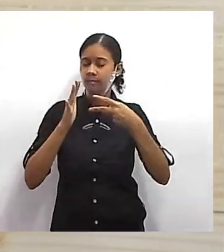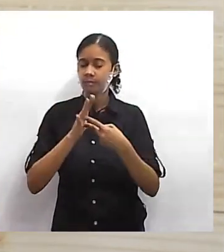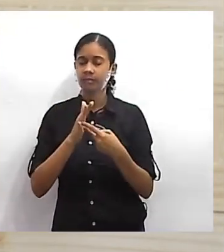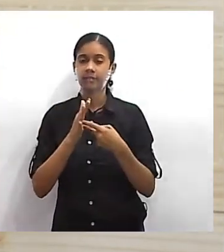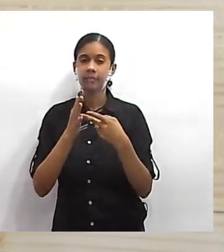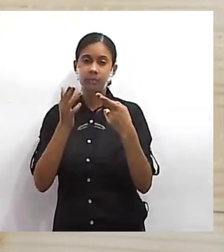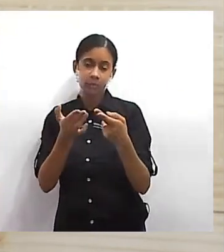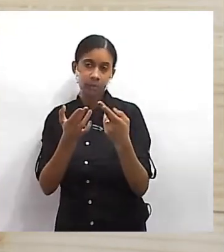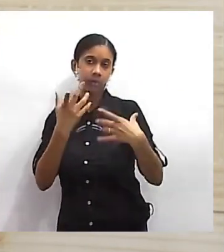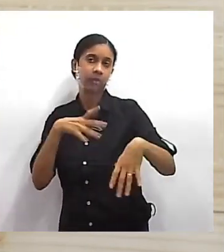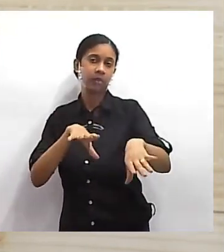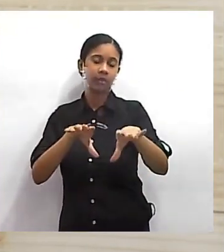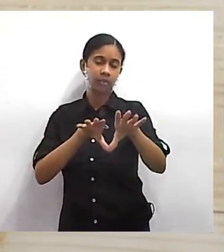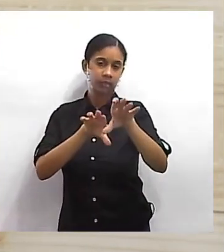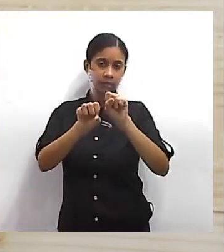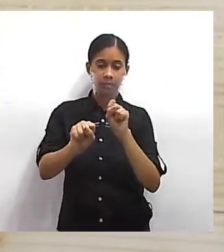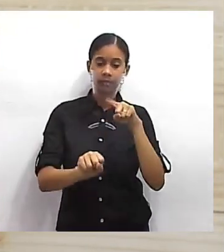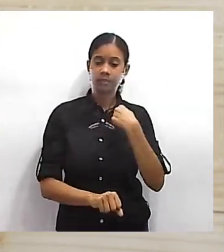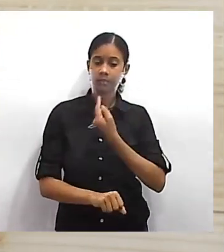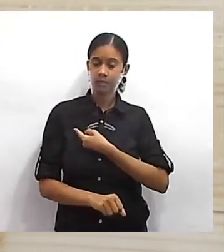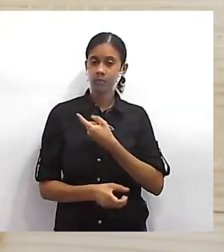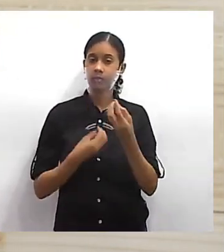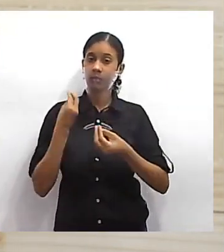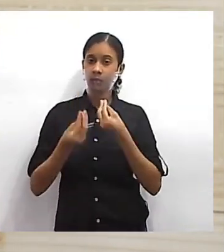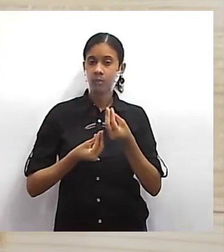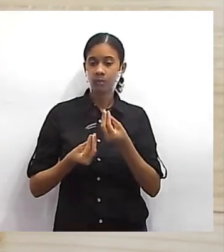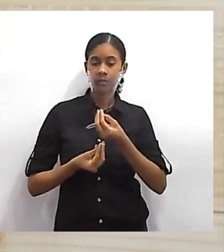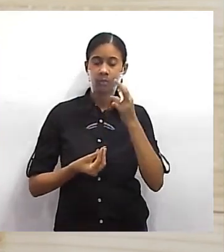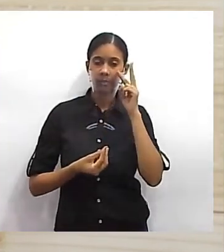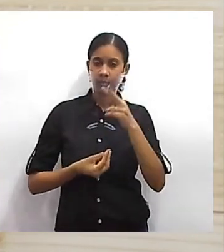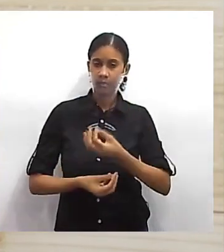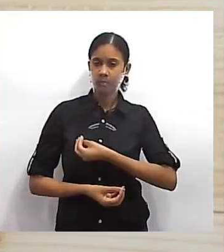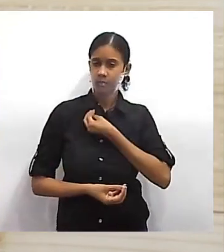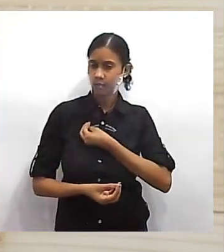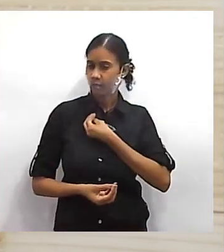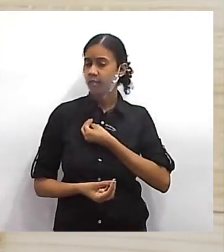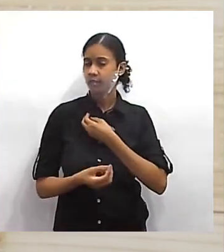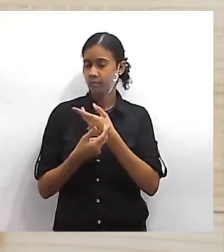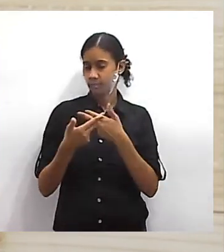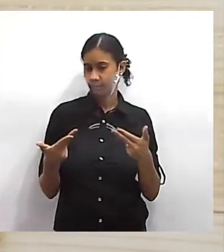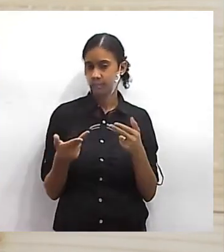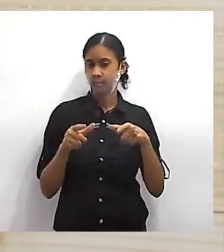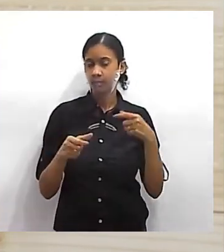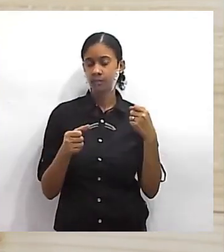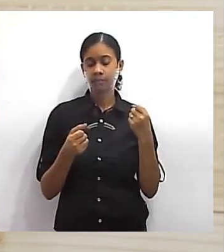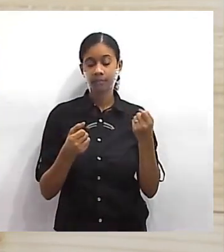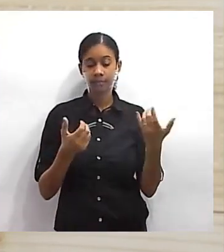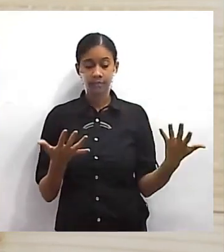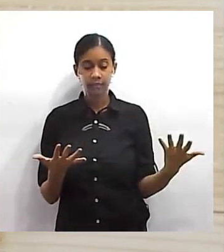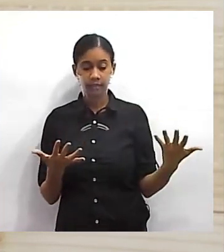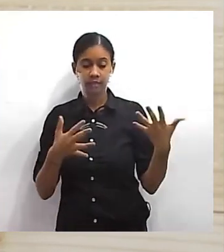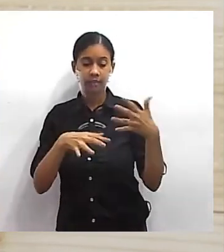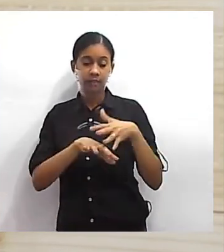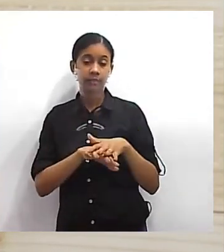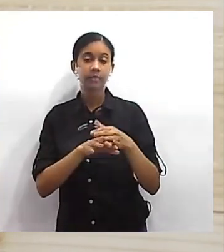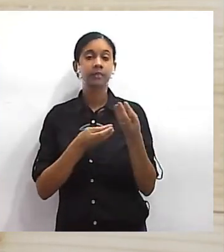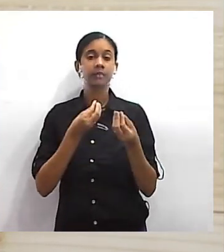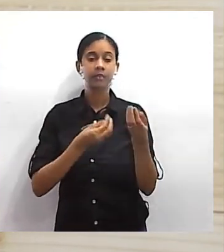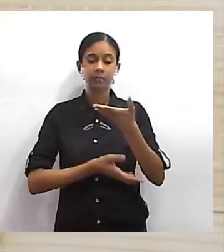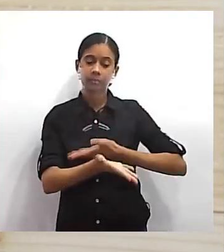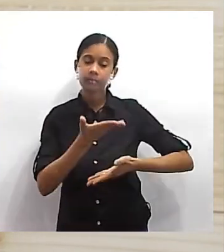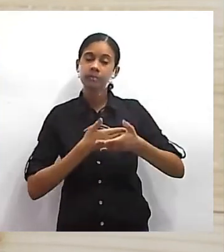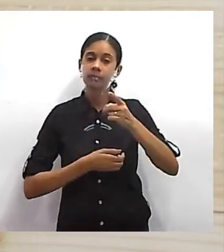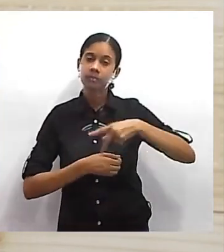nosso modo de ver a vida e as coisas. Assim, a justiça social busca a integração entre os povos. Governos